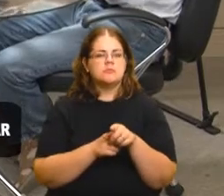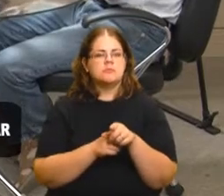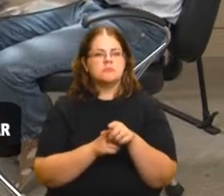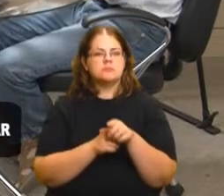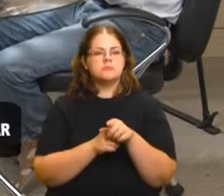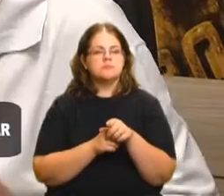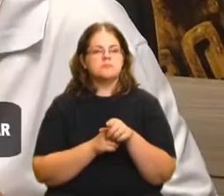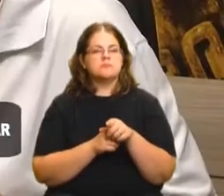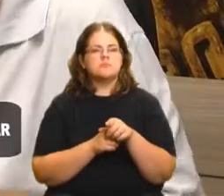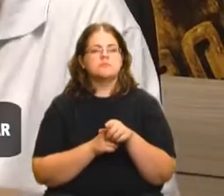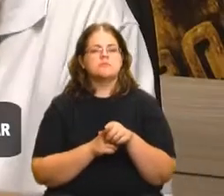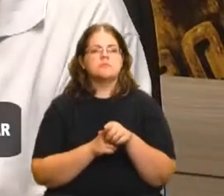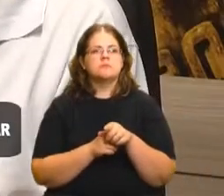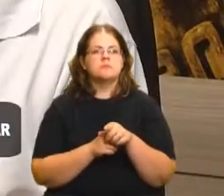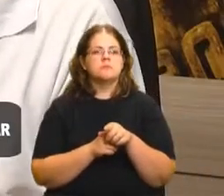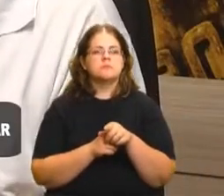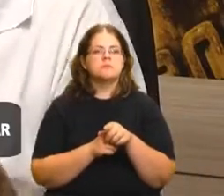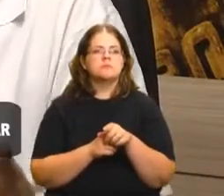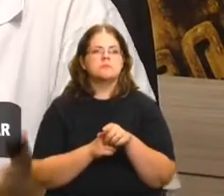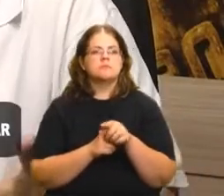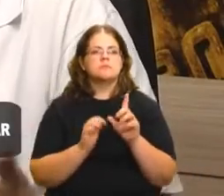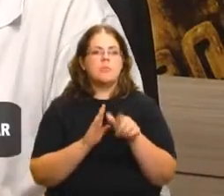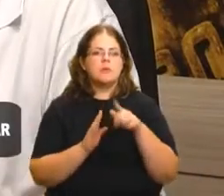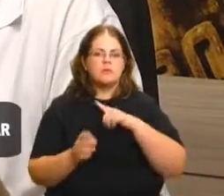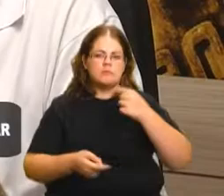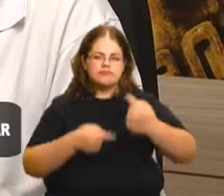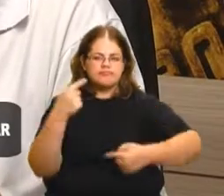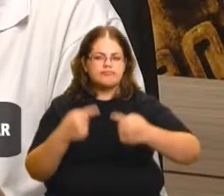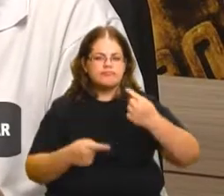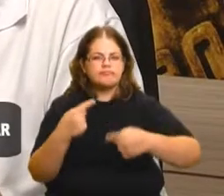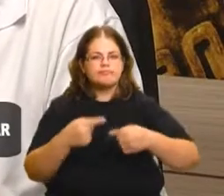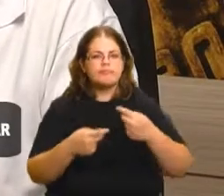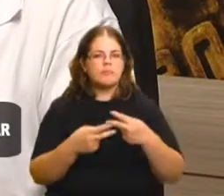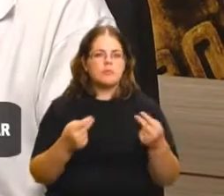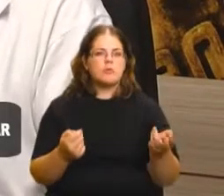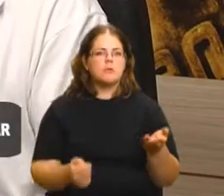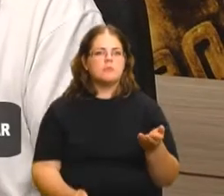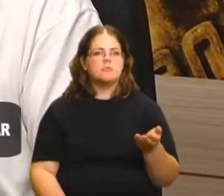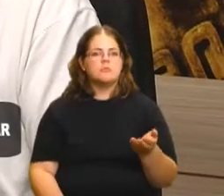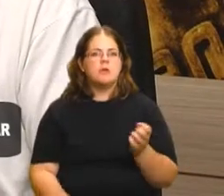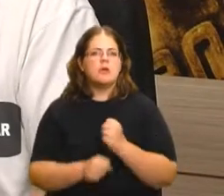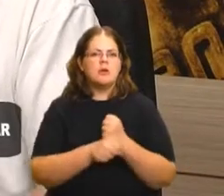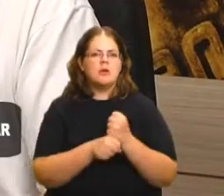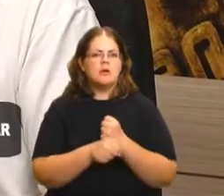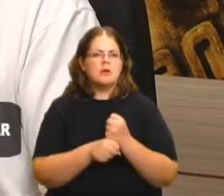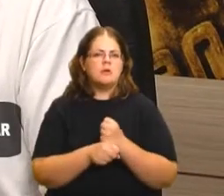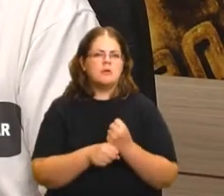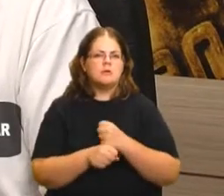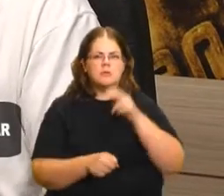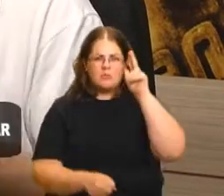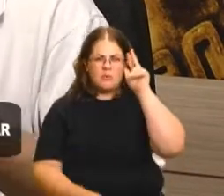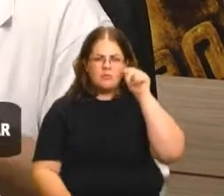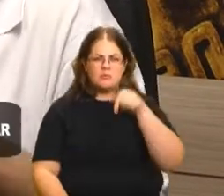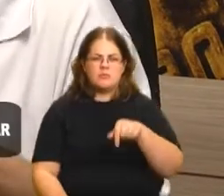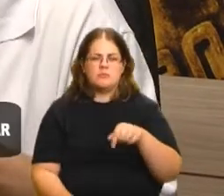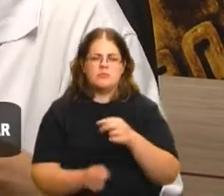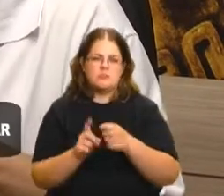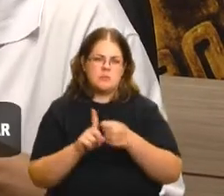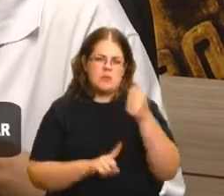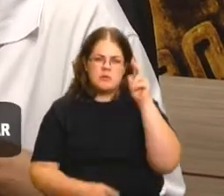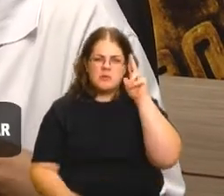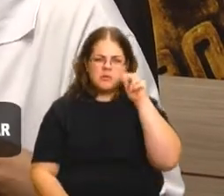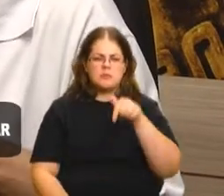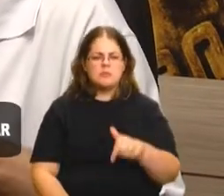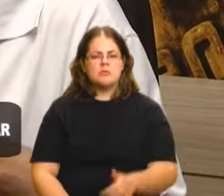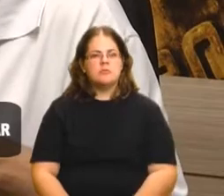ele. Tá? Bom, surge de imediato uma disputa. Isso é abril. Né? Bom,